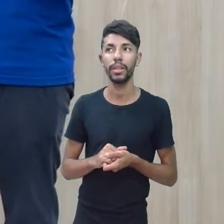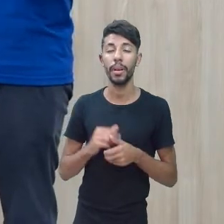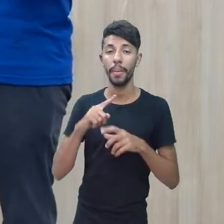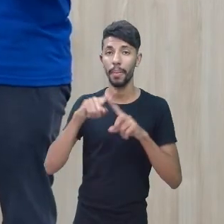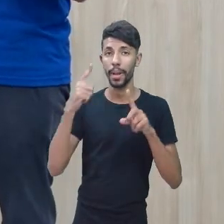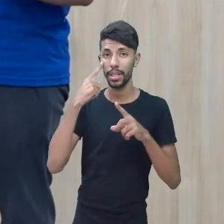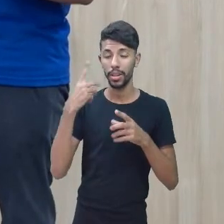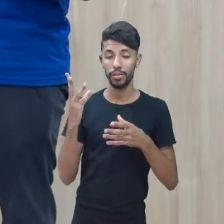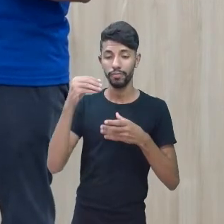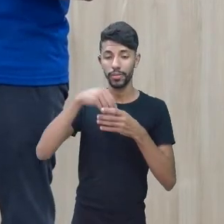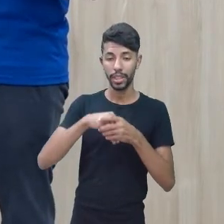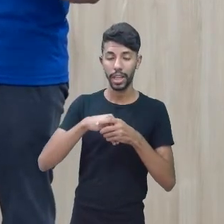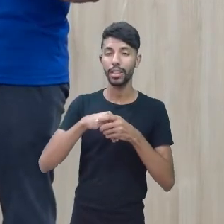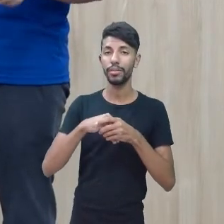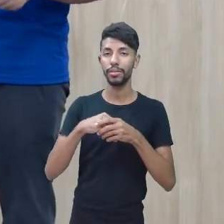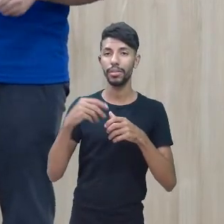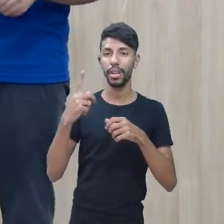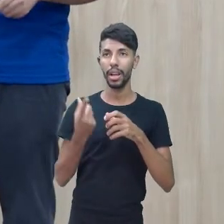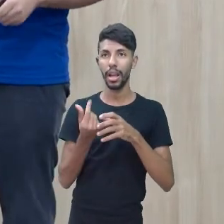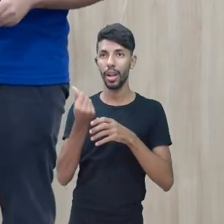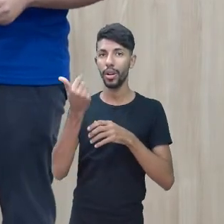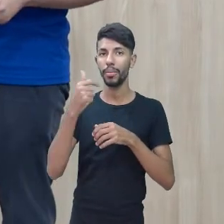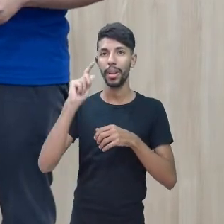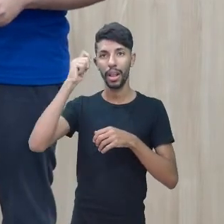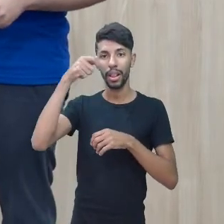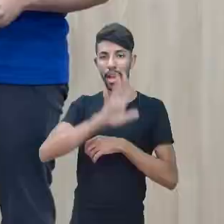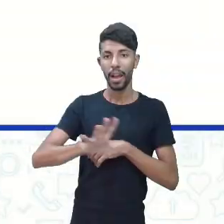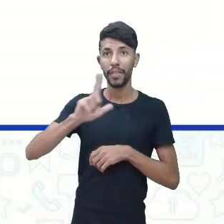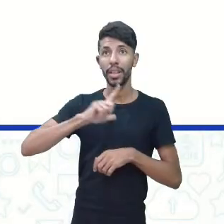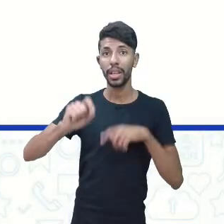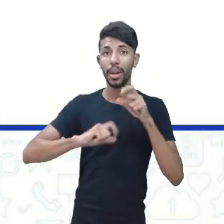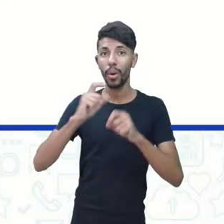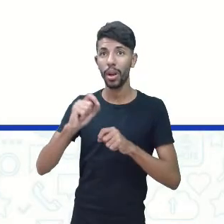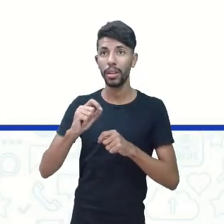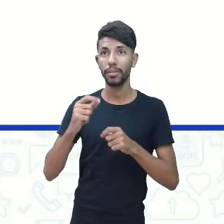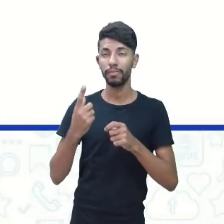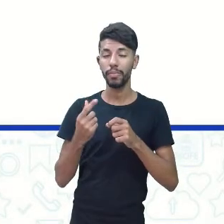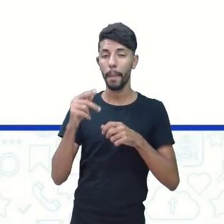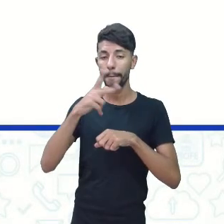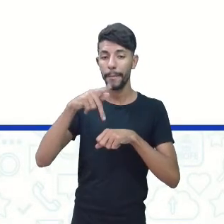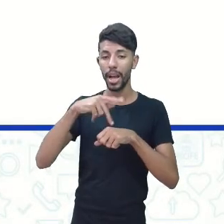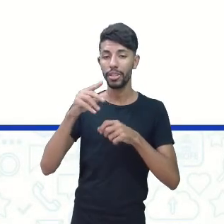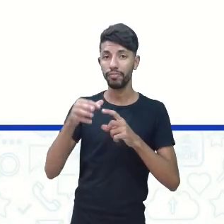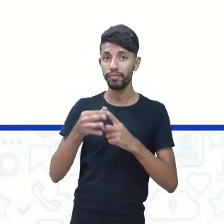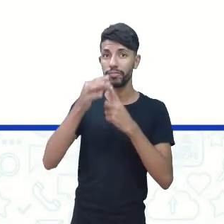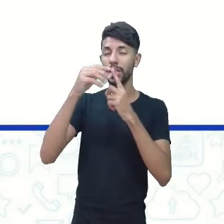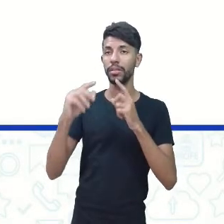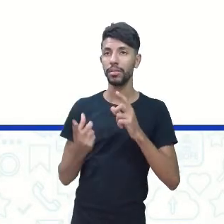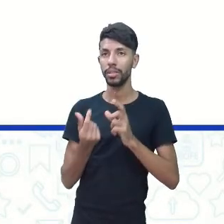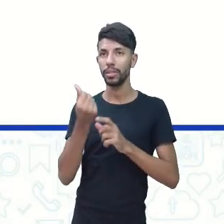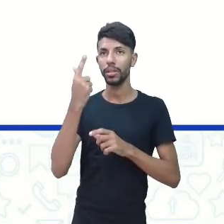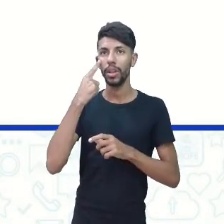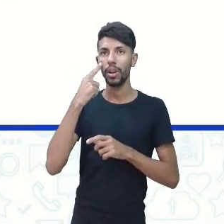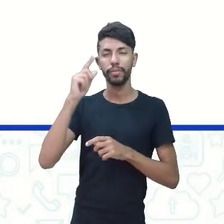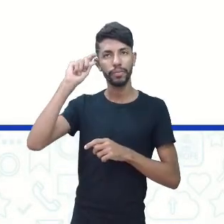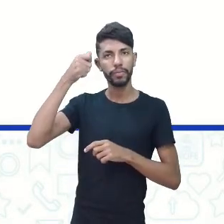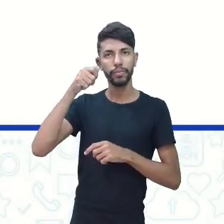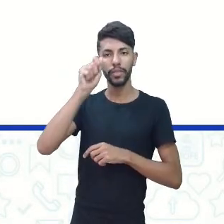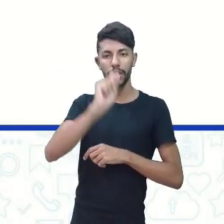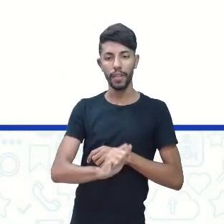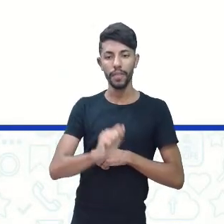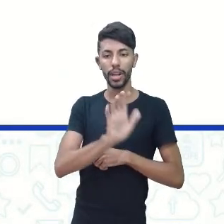nós vamos ter um país que vai se sobressair em relação aos outros, que é a África do Sul, que é um dos poucos países do continente africano com economia